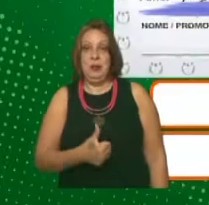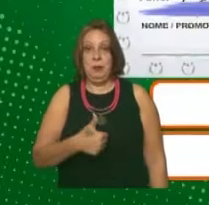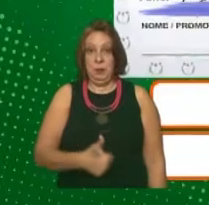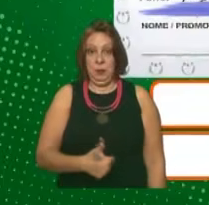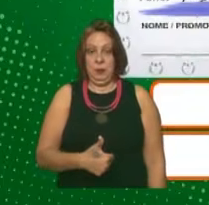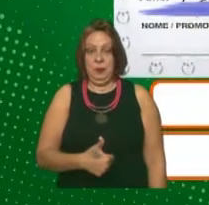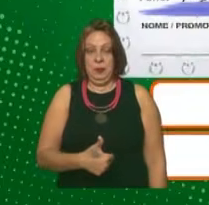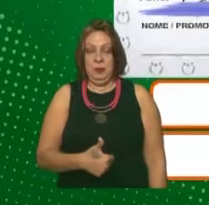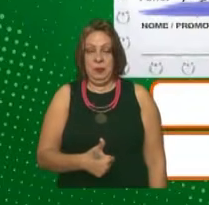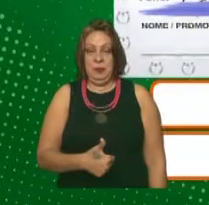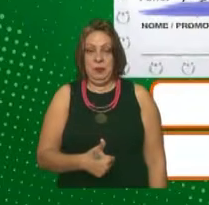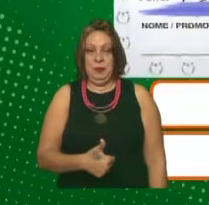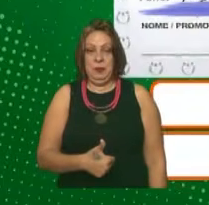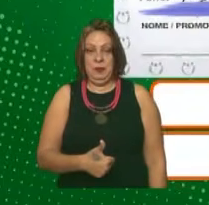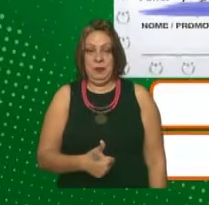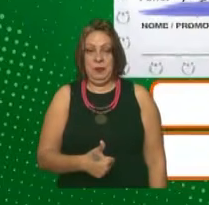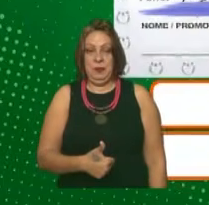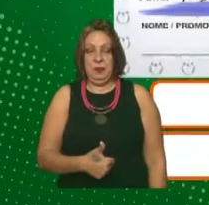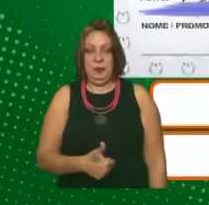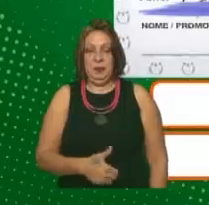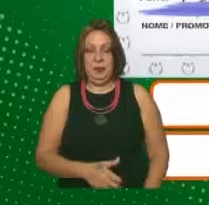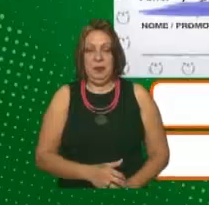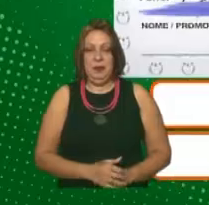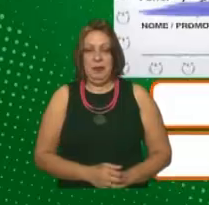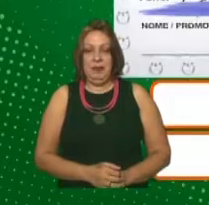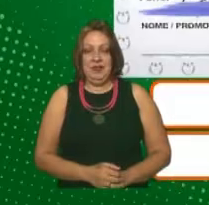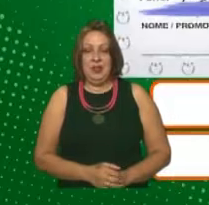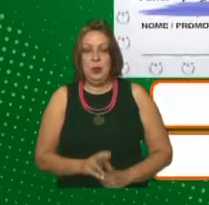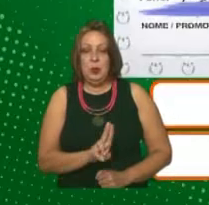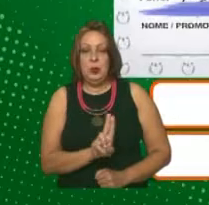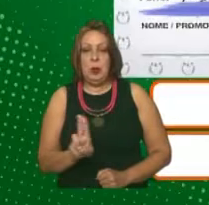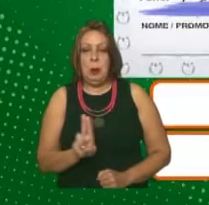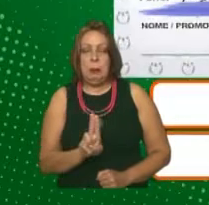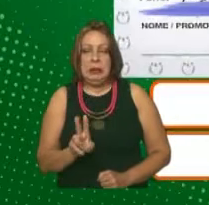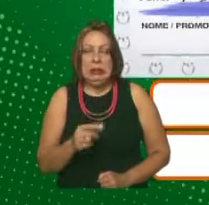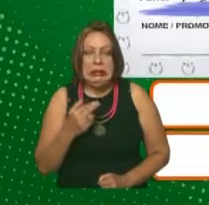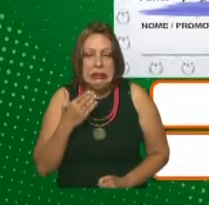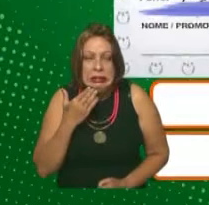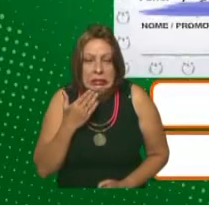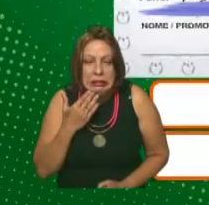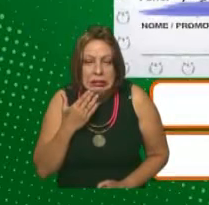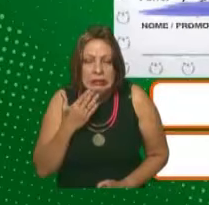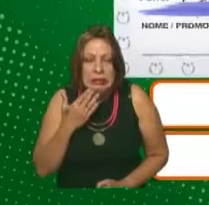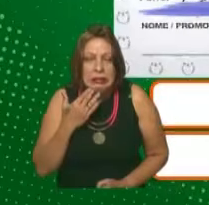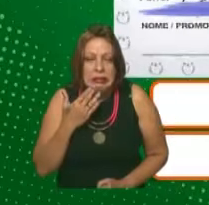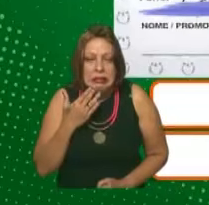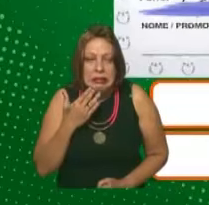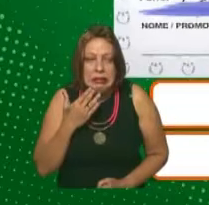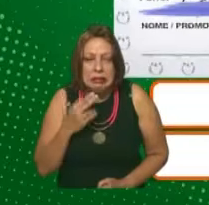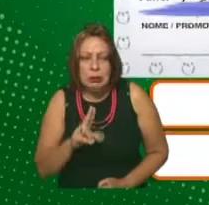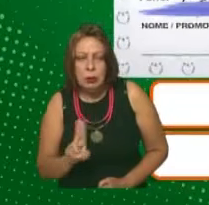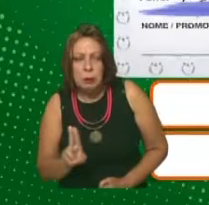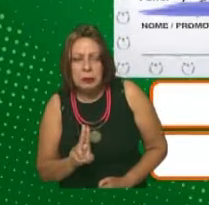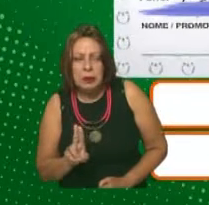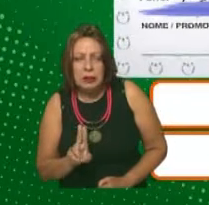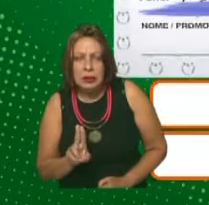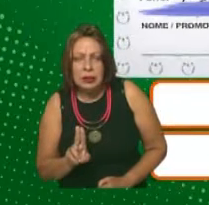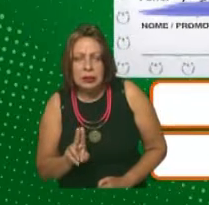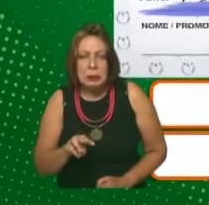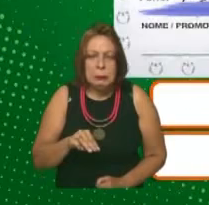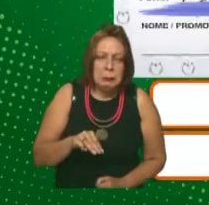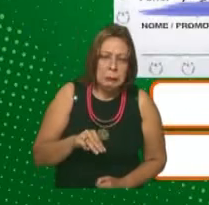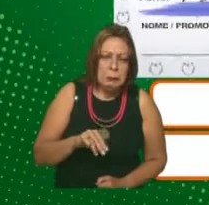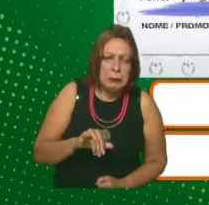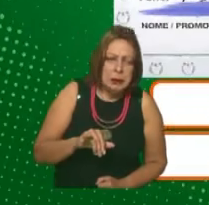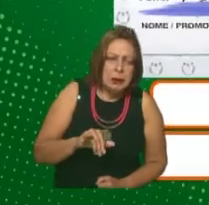144461. Alô? Ai, gente. Milady, será? Não. Mila.